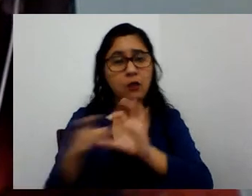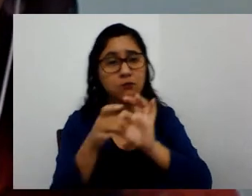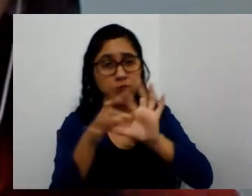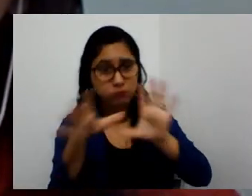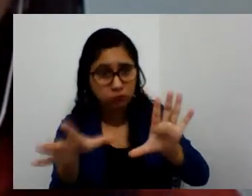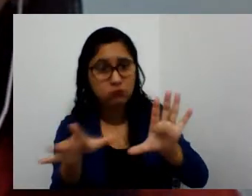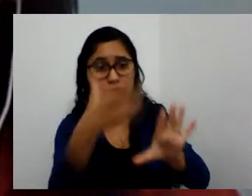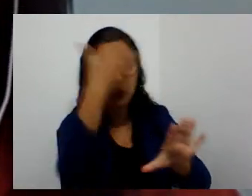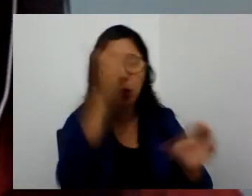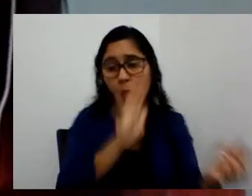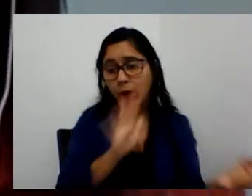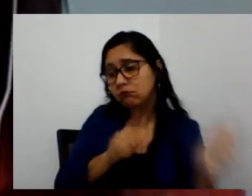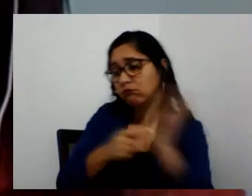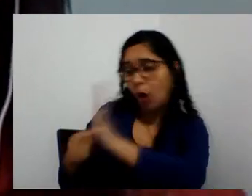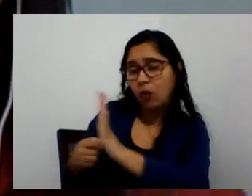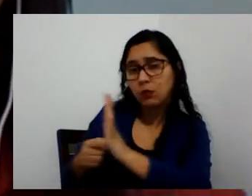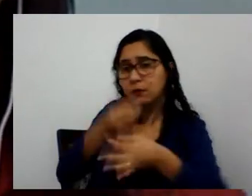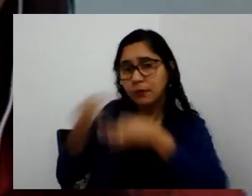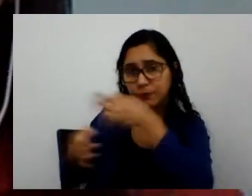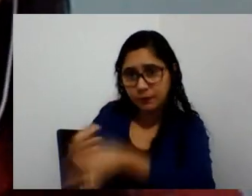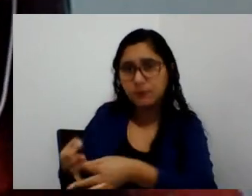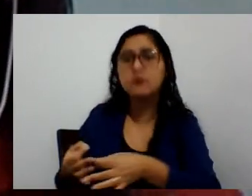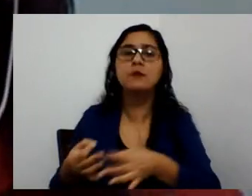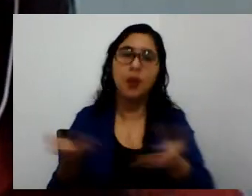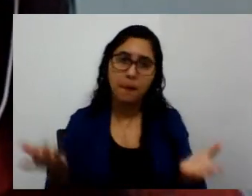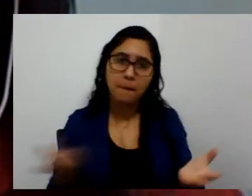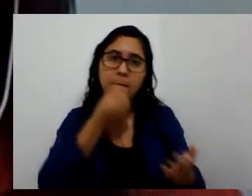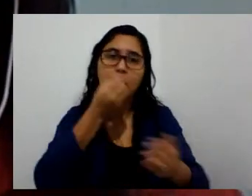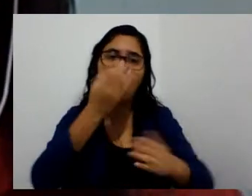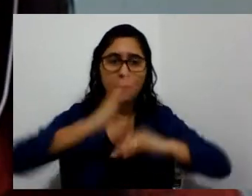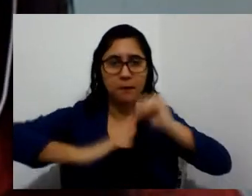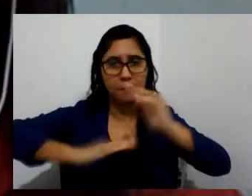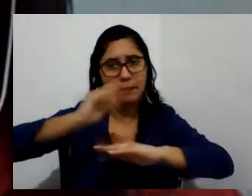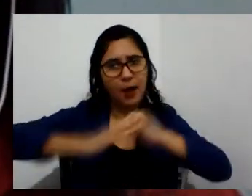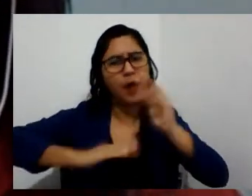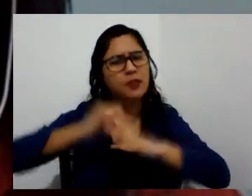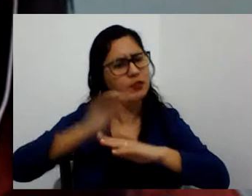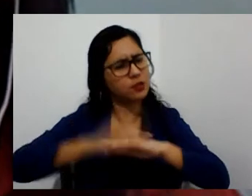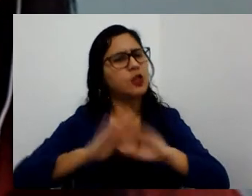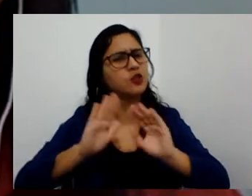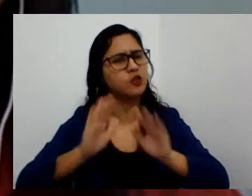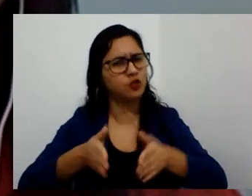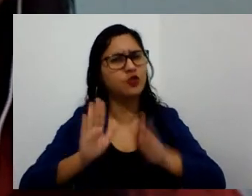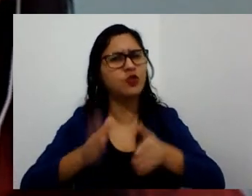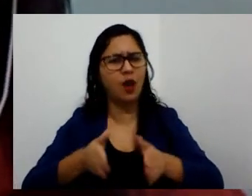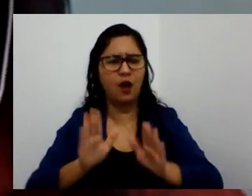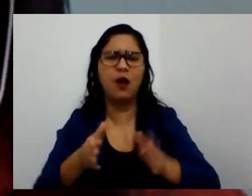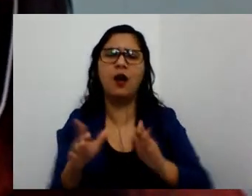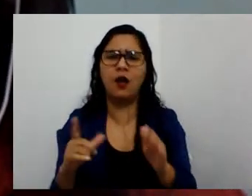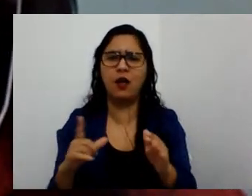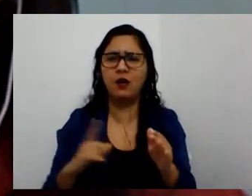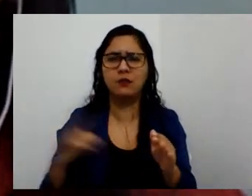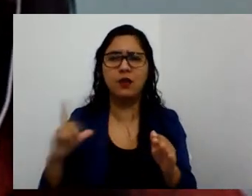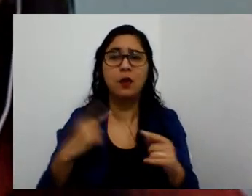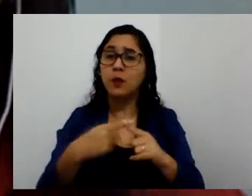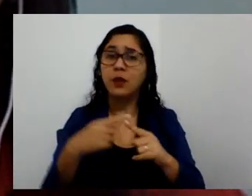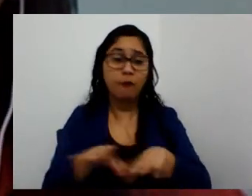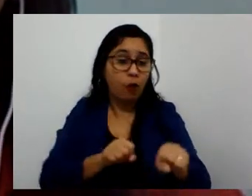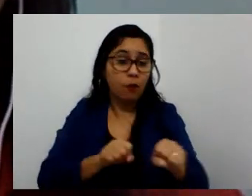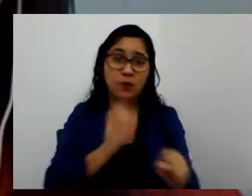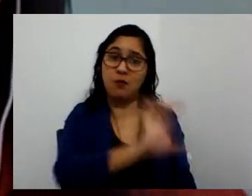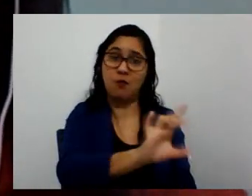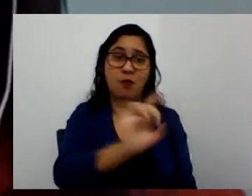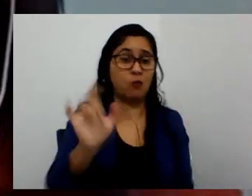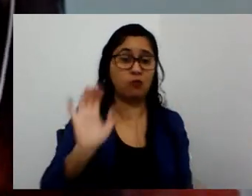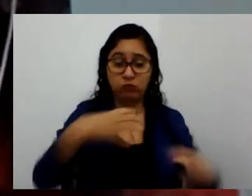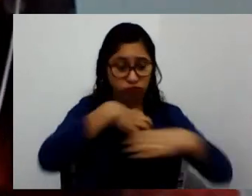se manifestar. Então, as boas práticas, eu acho que já prevalece da própria formação de cada indivíduo,